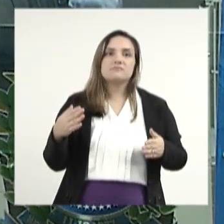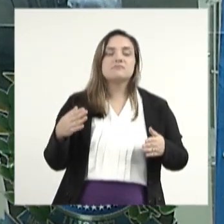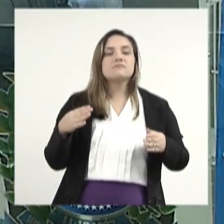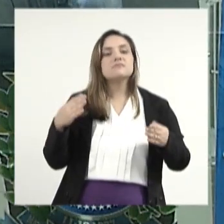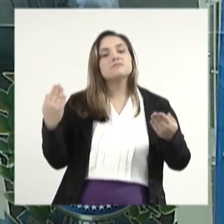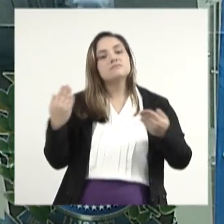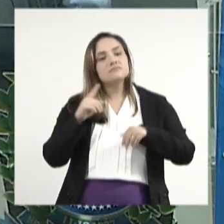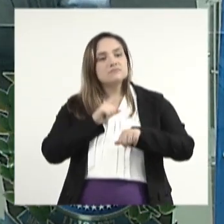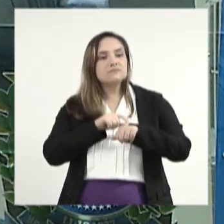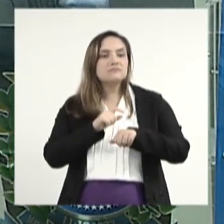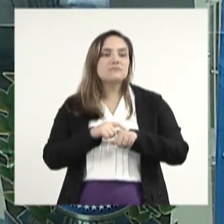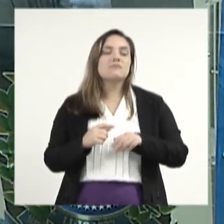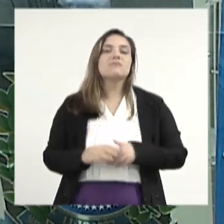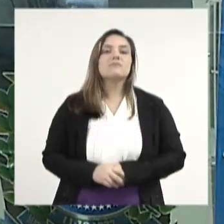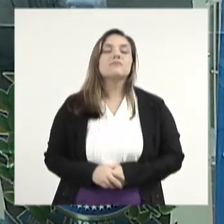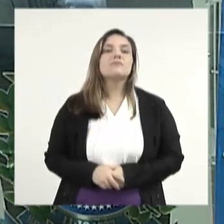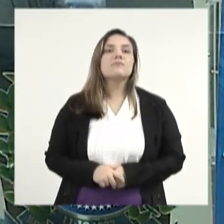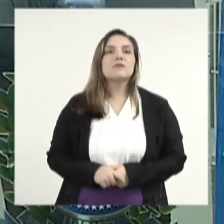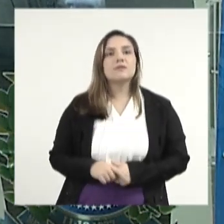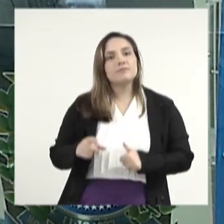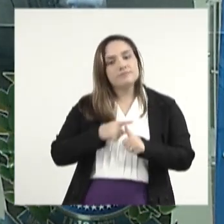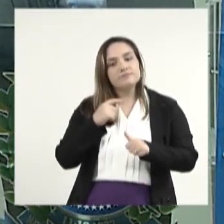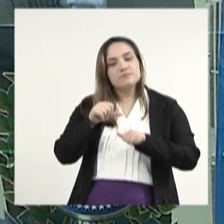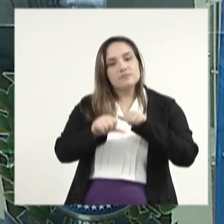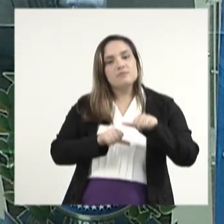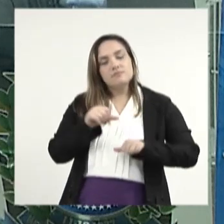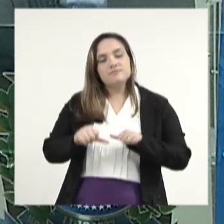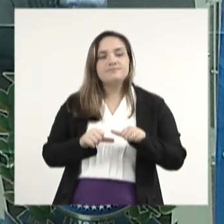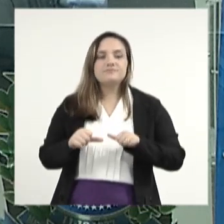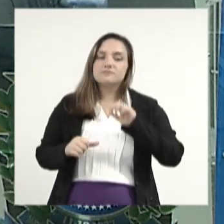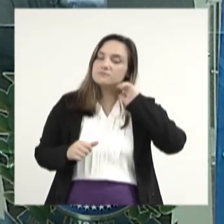quando as primeiras mudanças foram